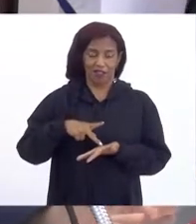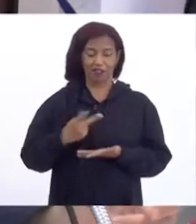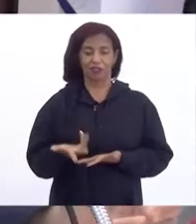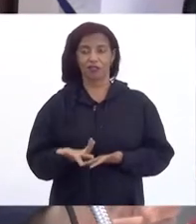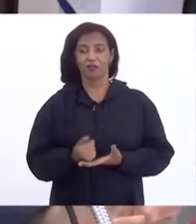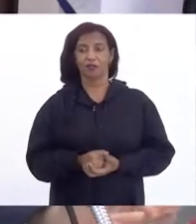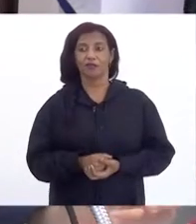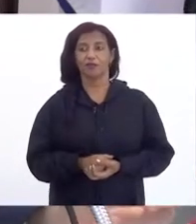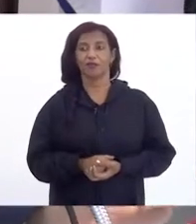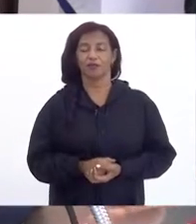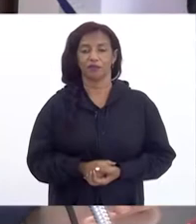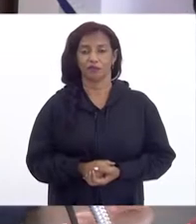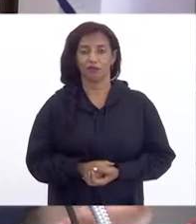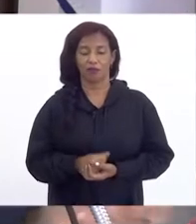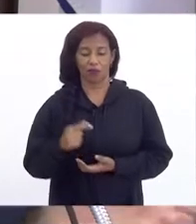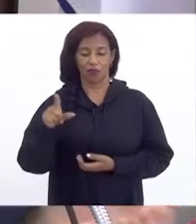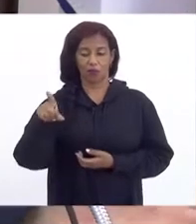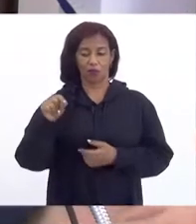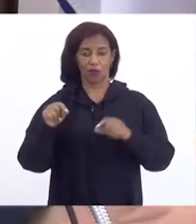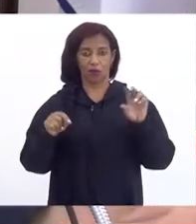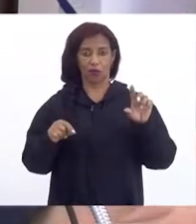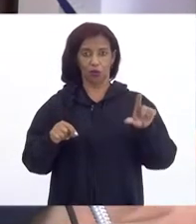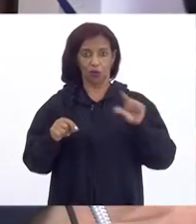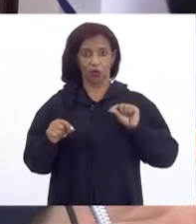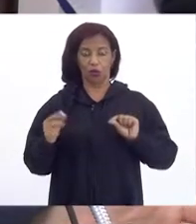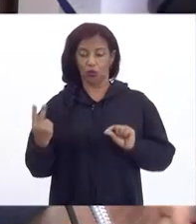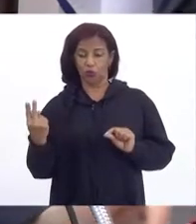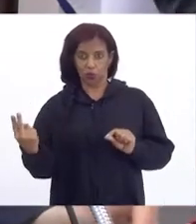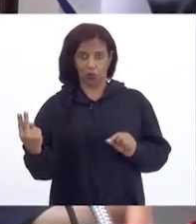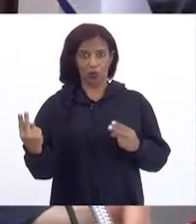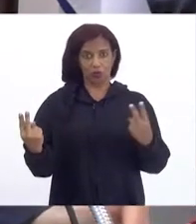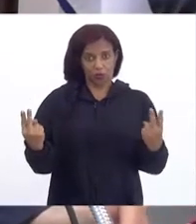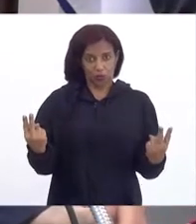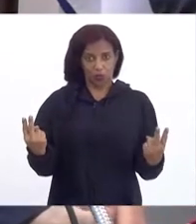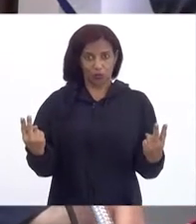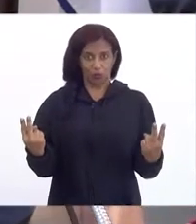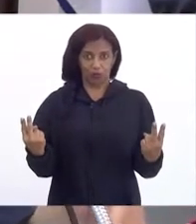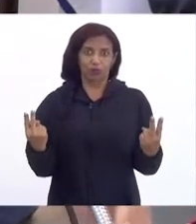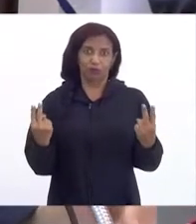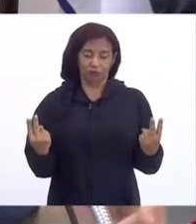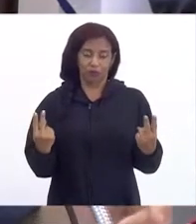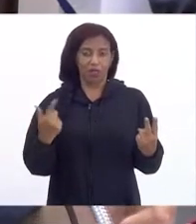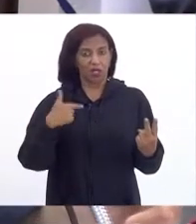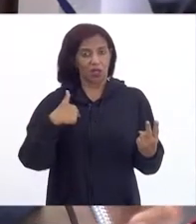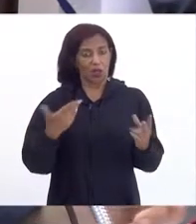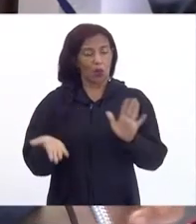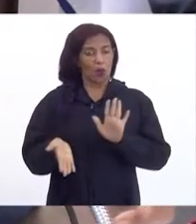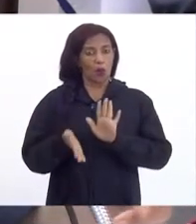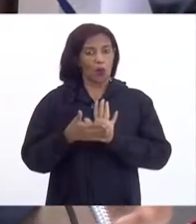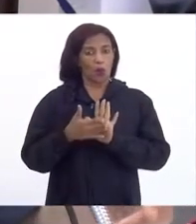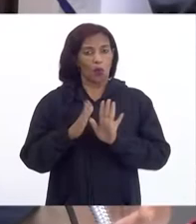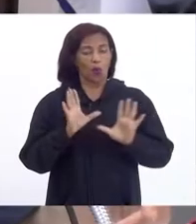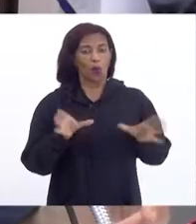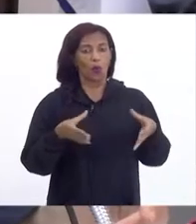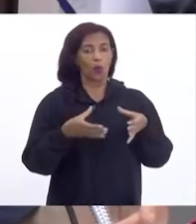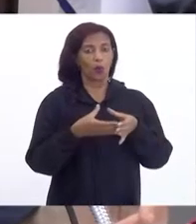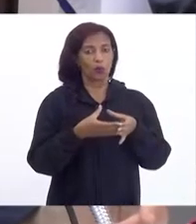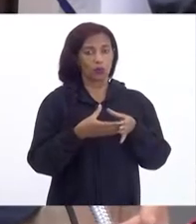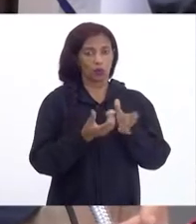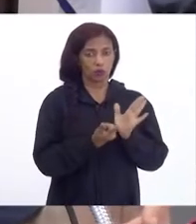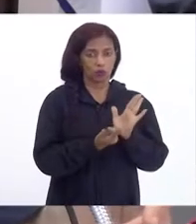vamos escolher dois. Eu queria propor, pela Comissão de